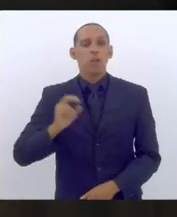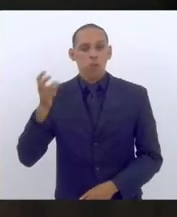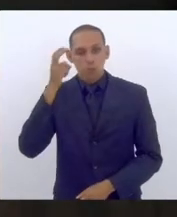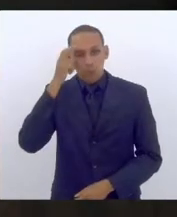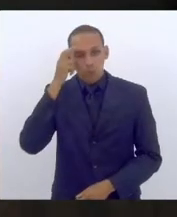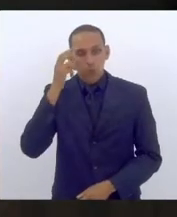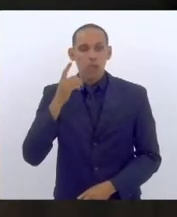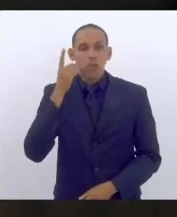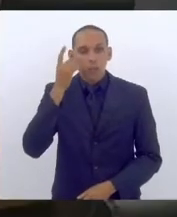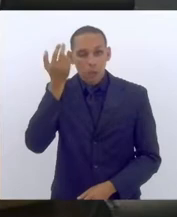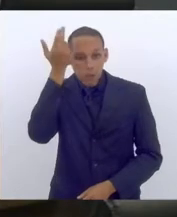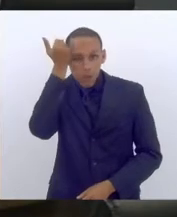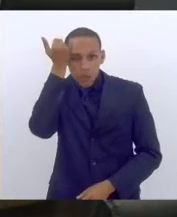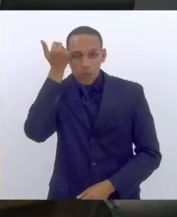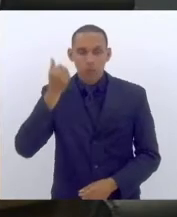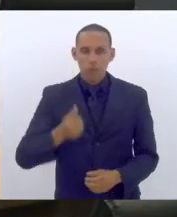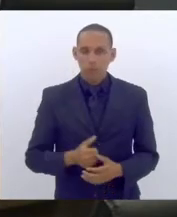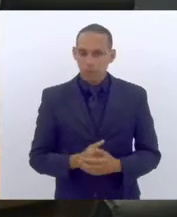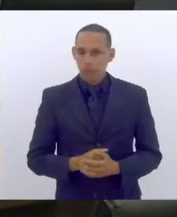Leomar